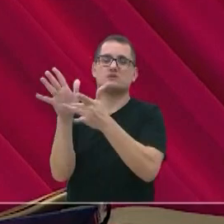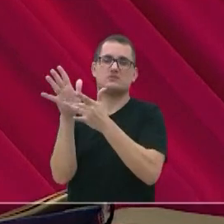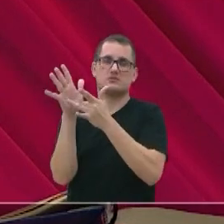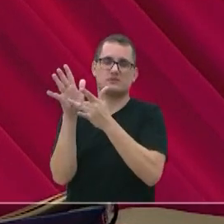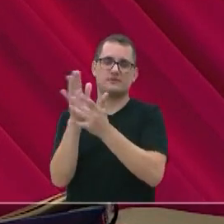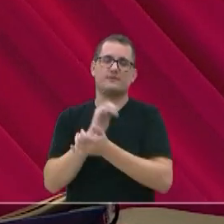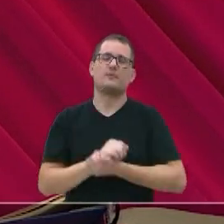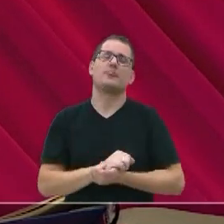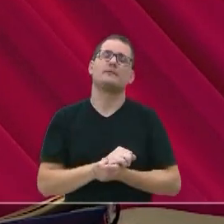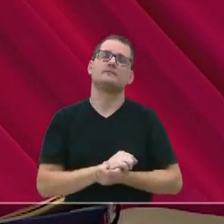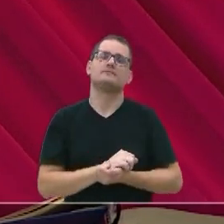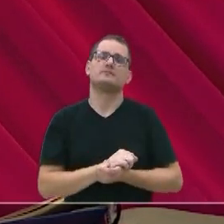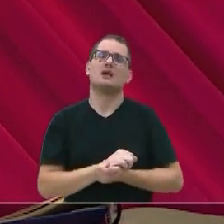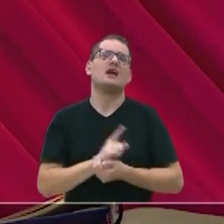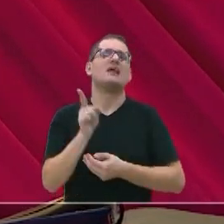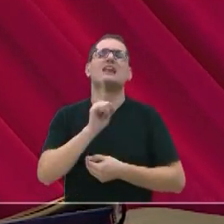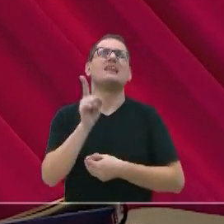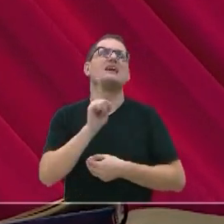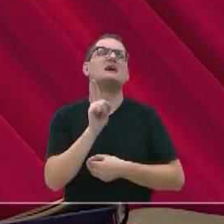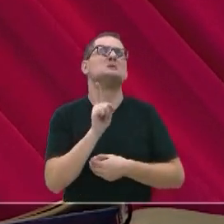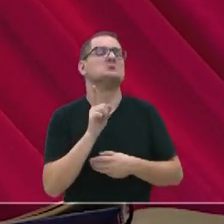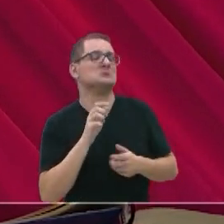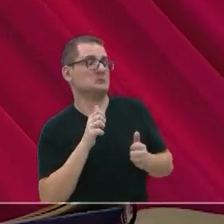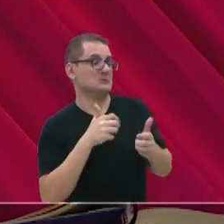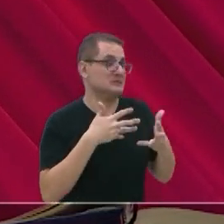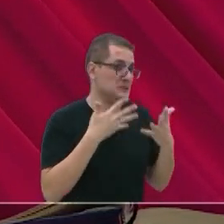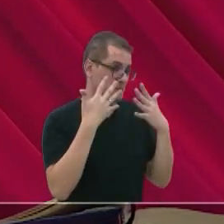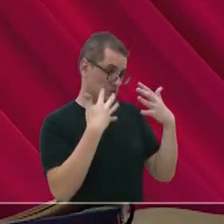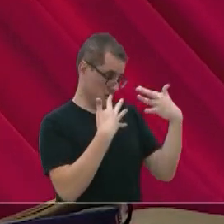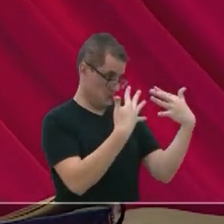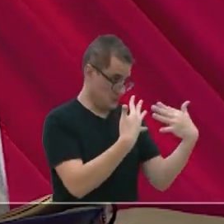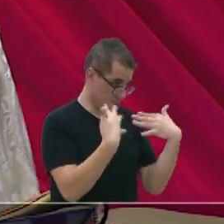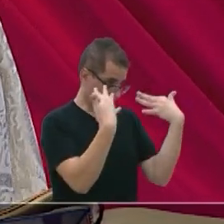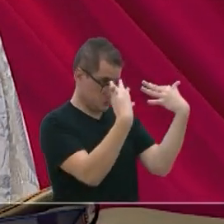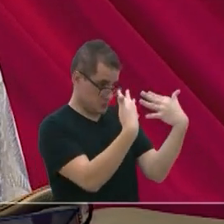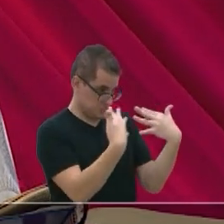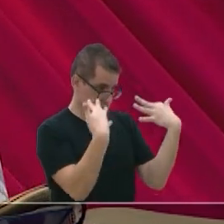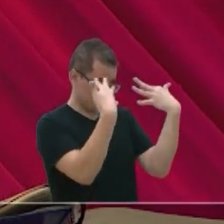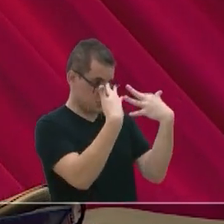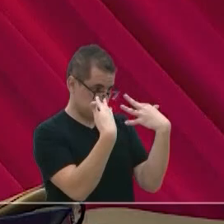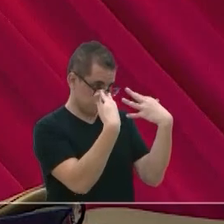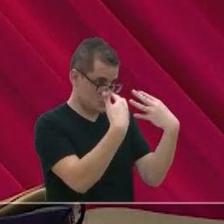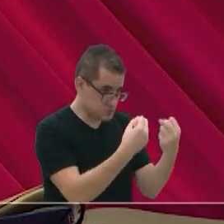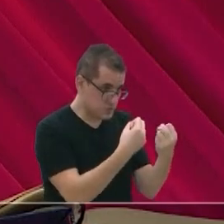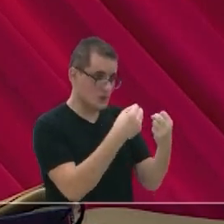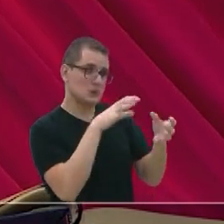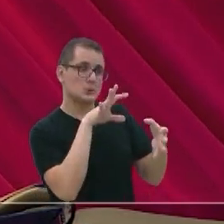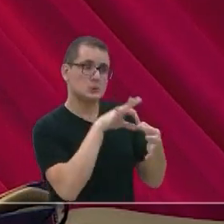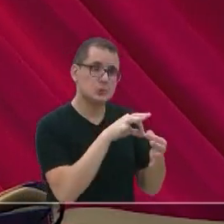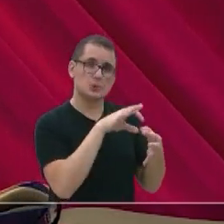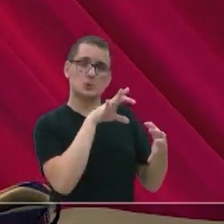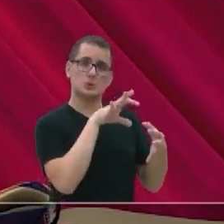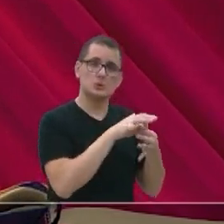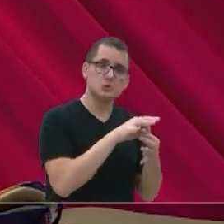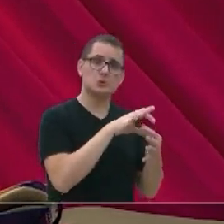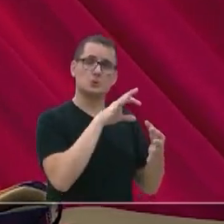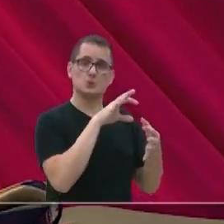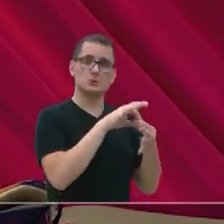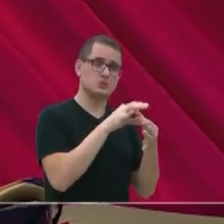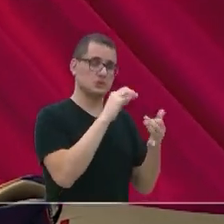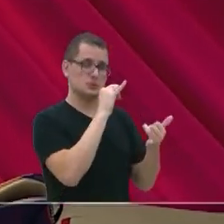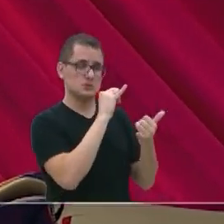não se afeiçoe àquilo que não presta, se afeiçoar,